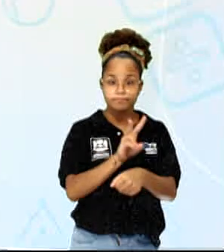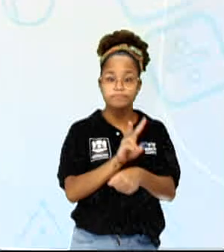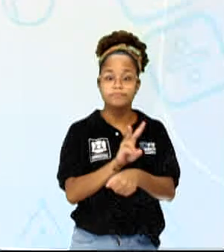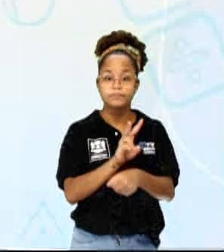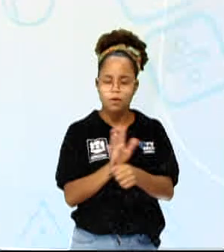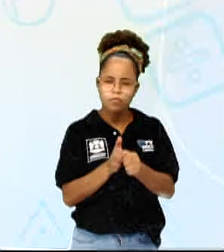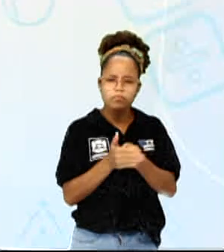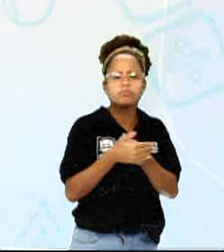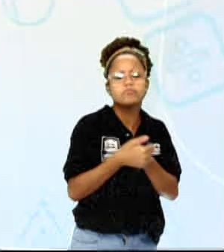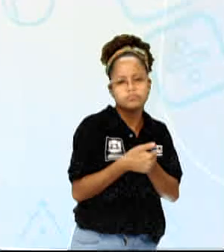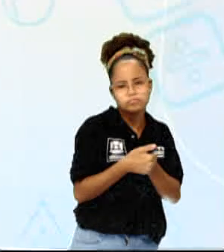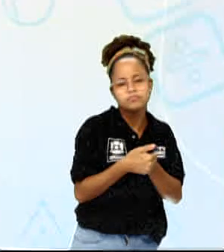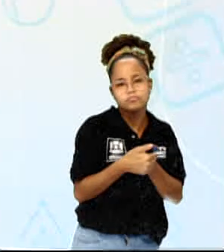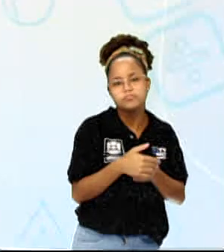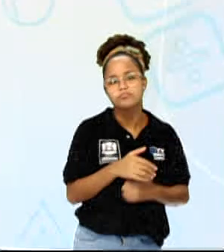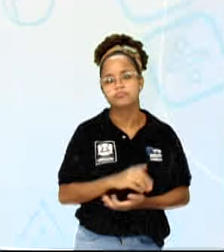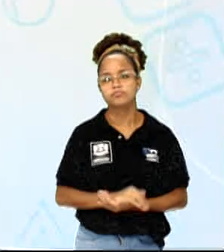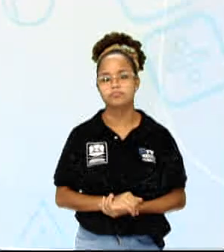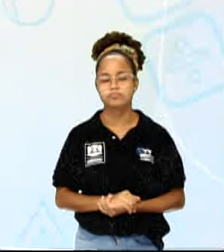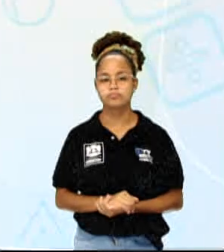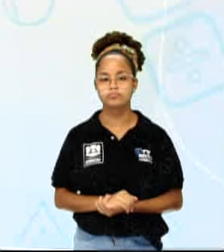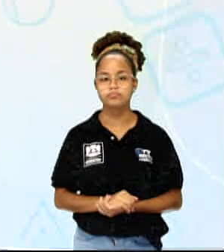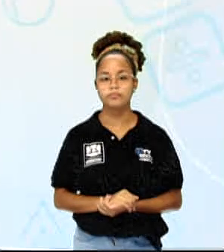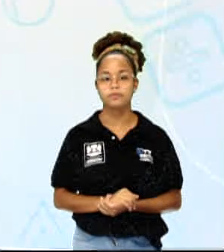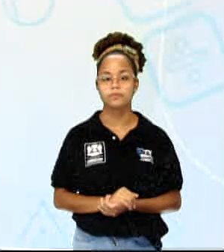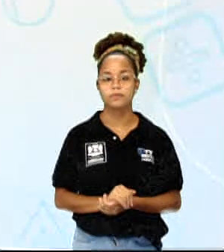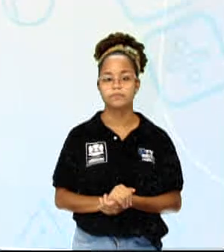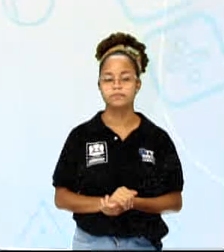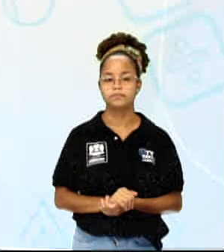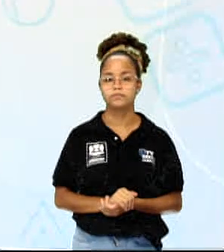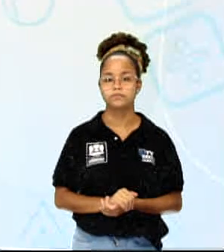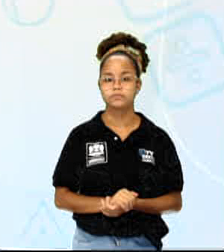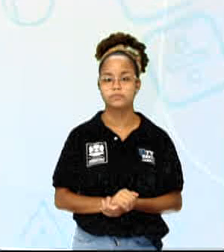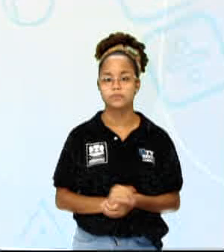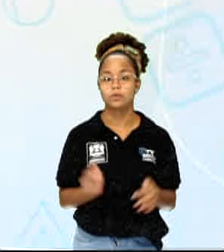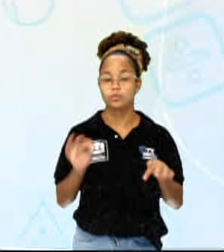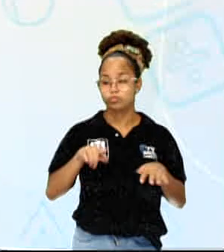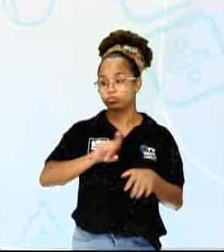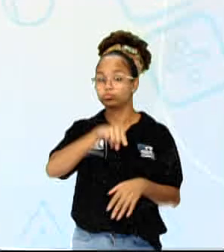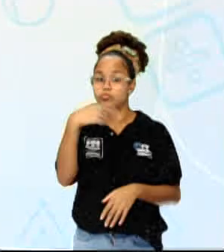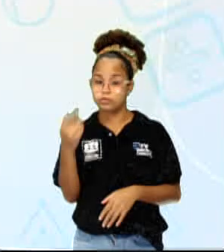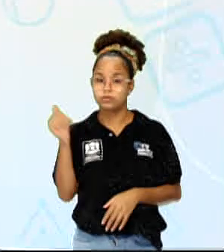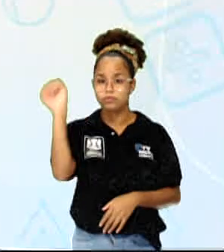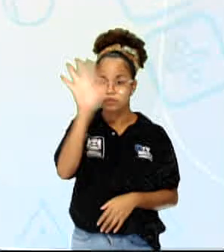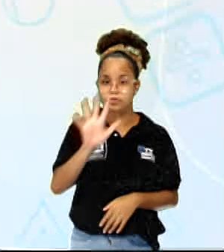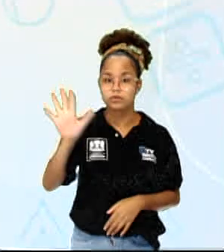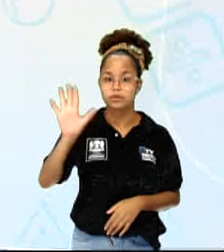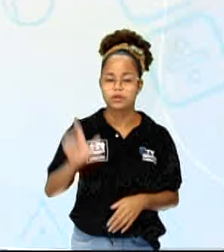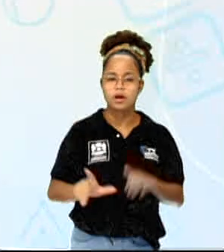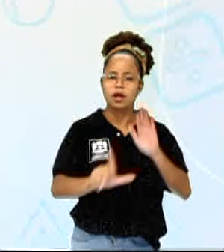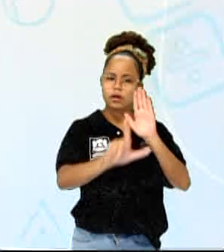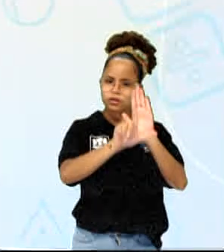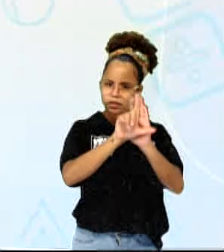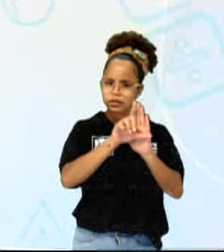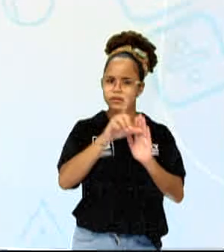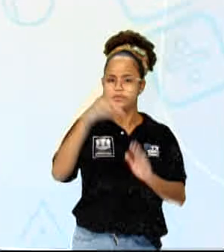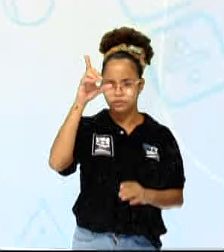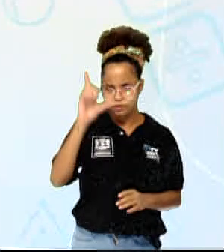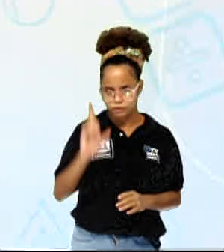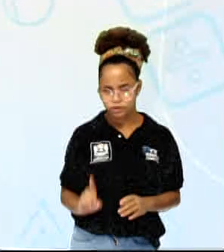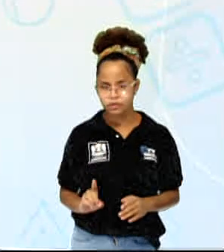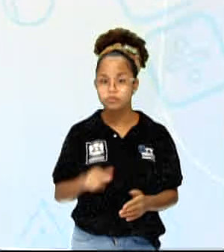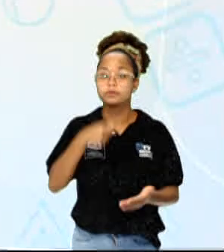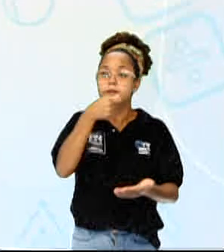proteção. E, por fim, aqui do lado, lei de direitos e lei de deveres. É importante a